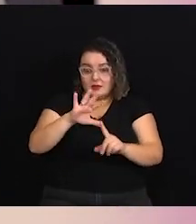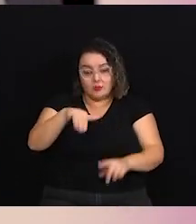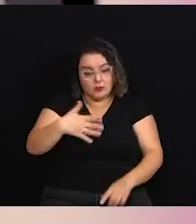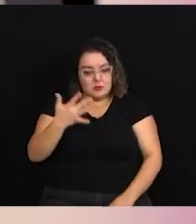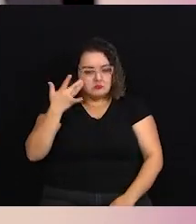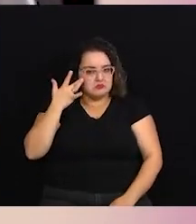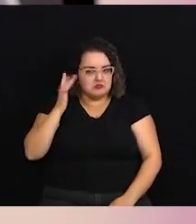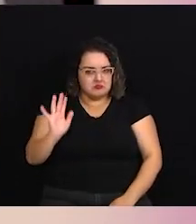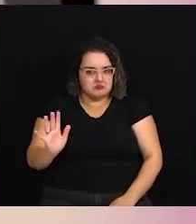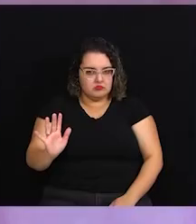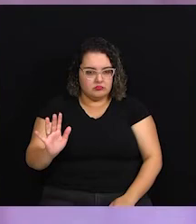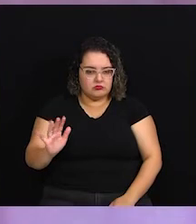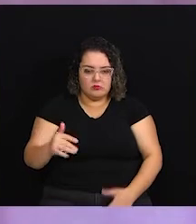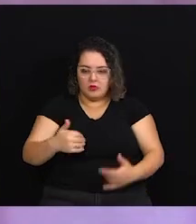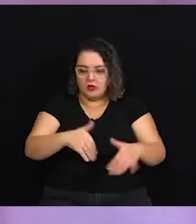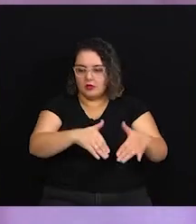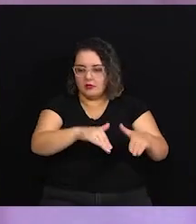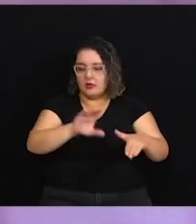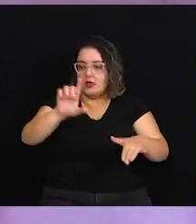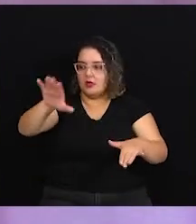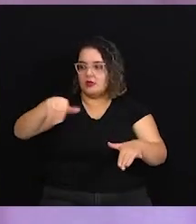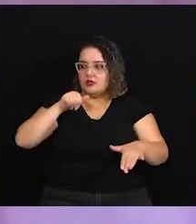quando não entendi prefere